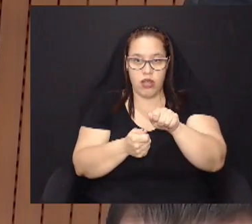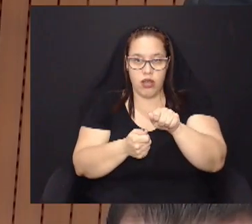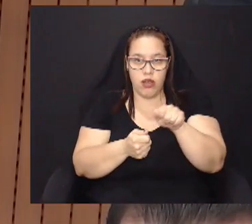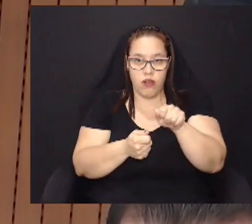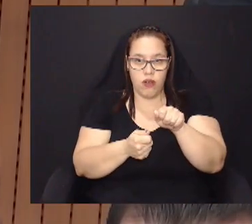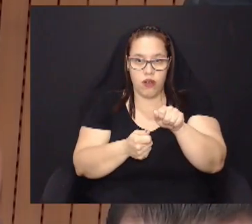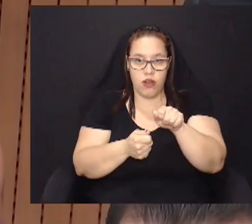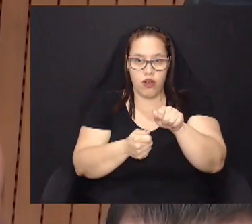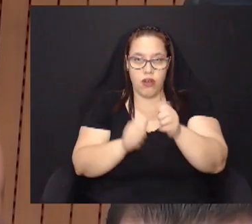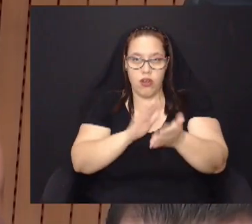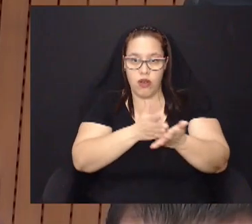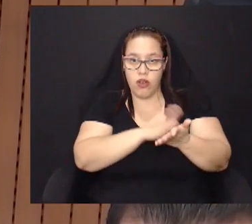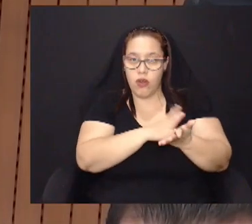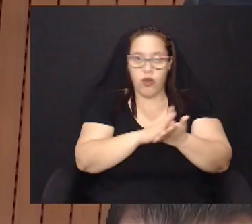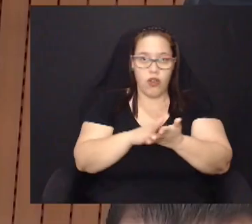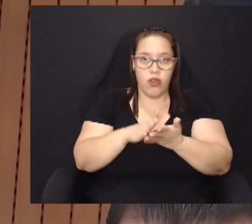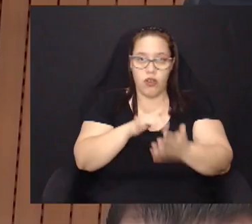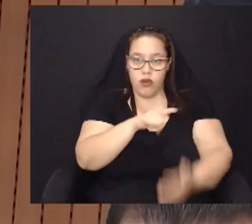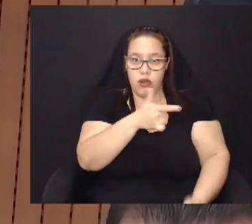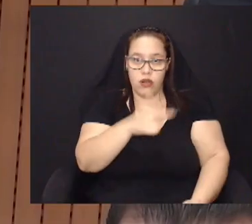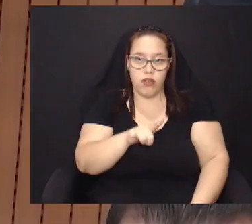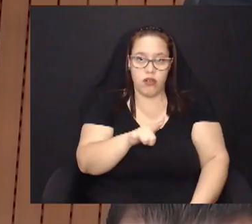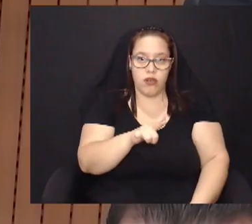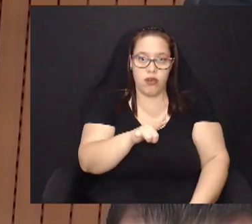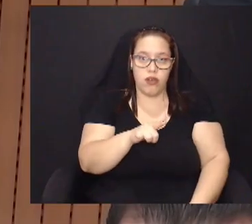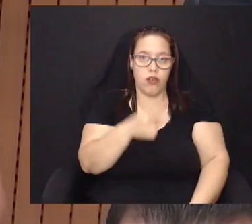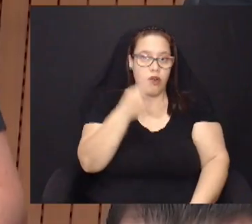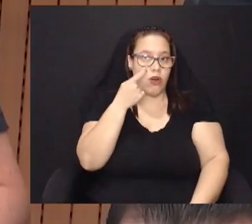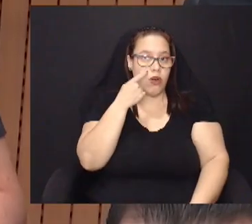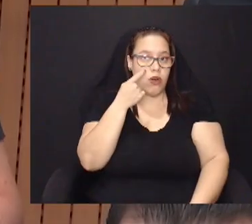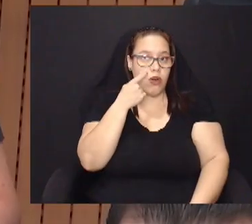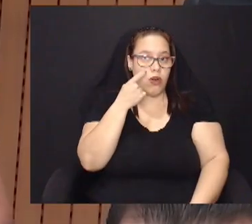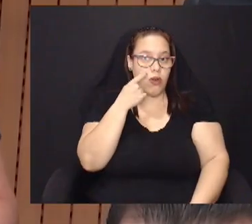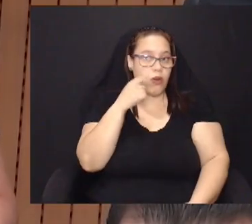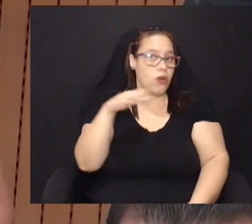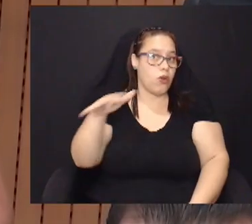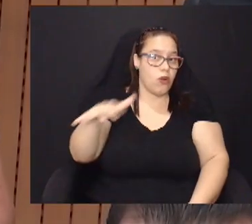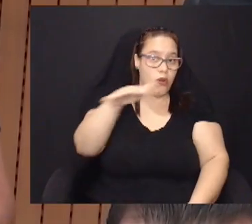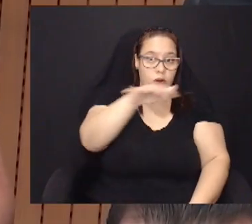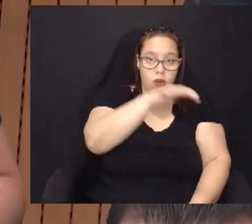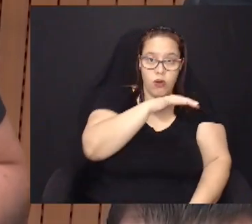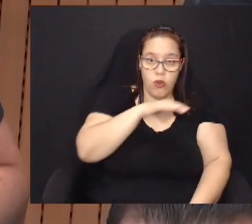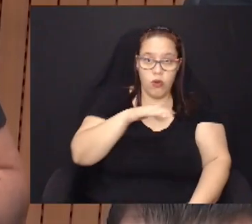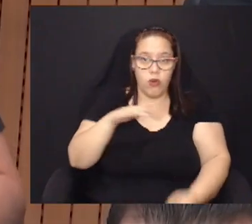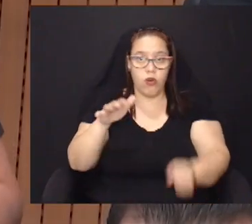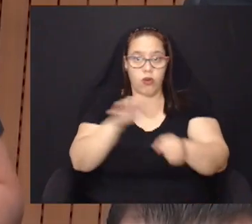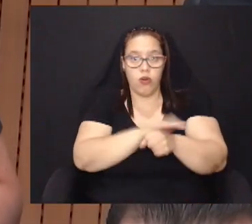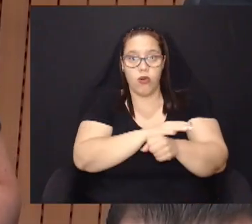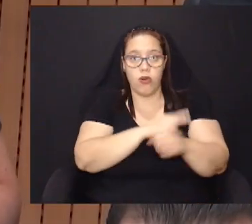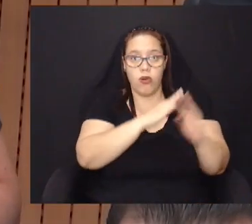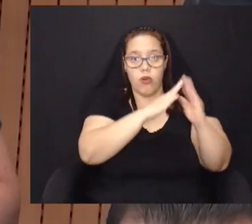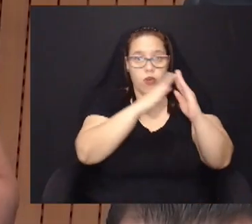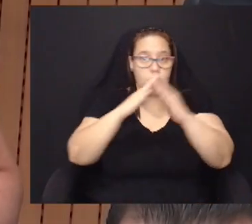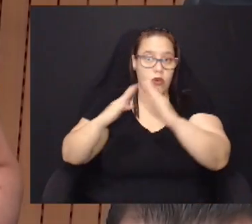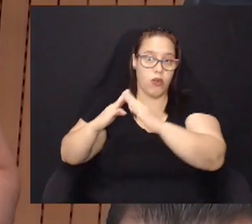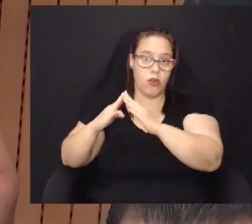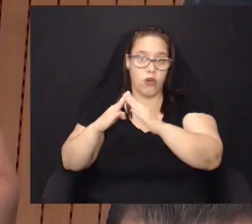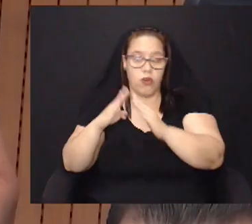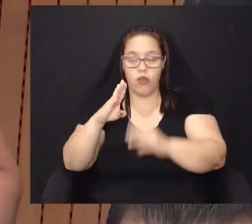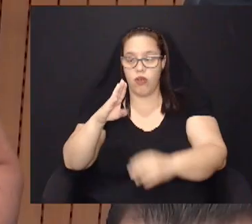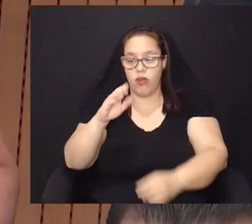samba lá de novo, e eu não vejo lá a região é cheio de residência, onde a gente está, que é Barão de Itapura,